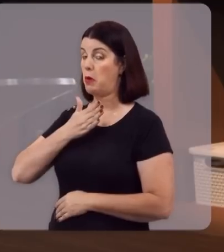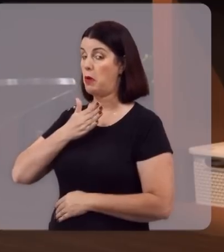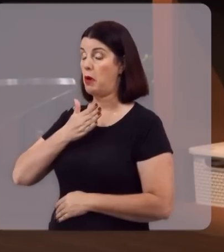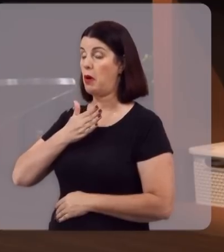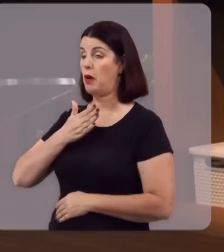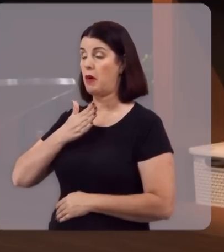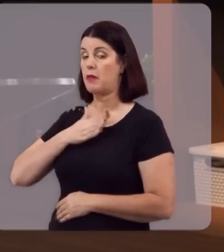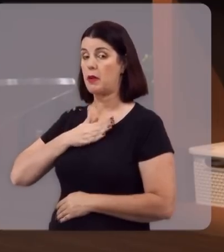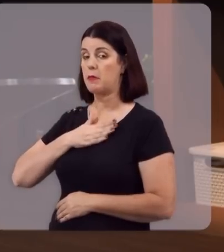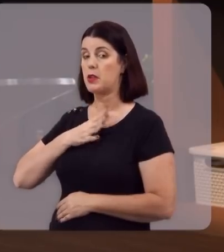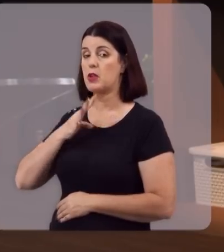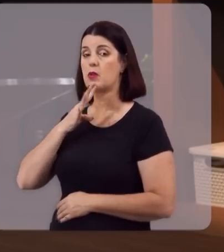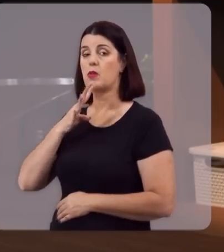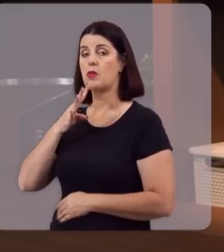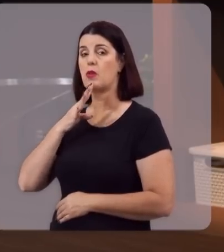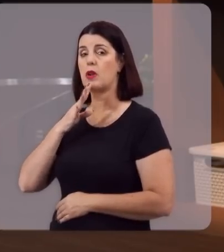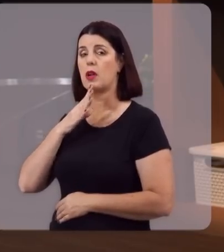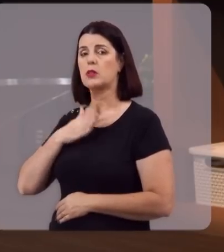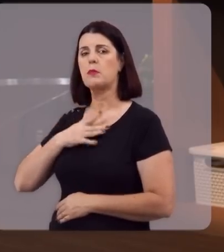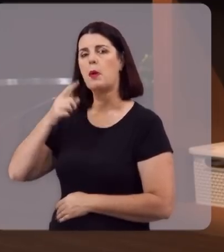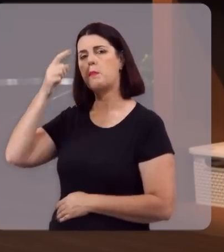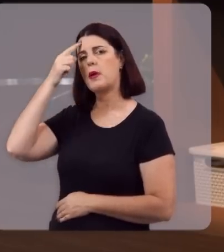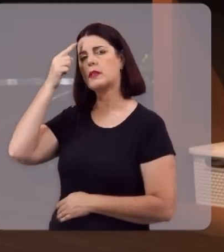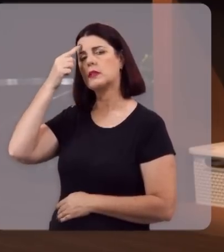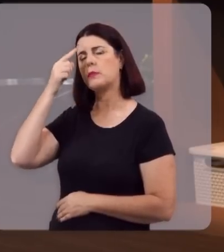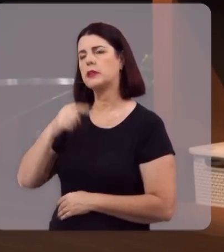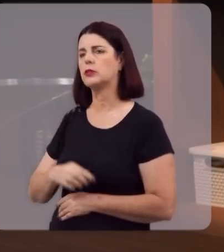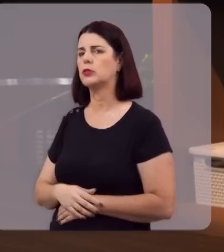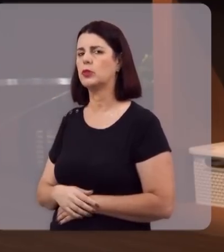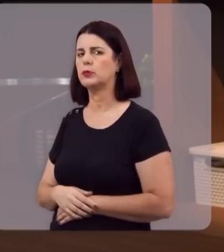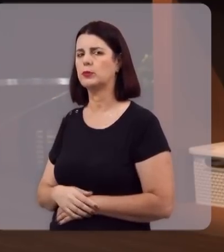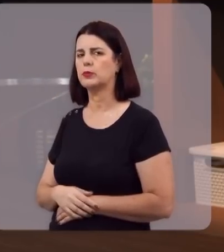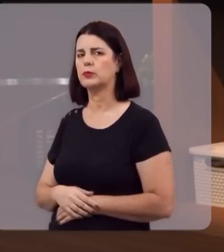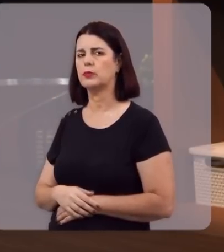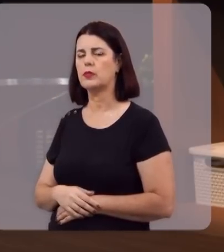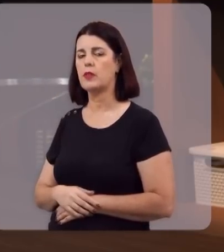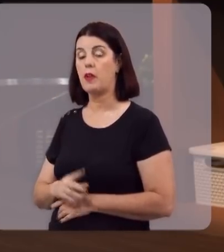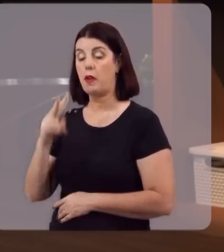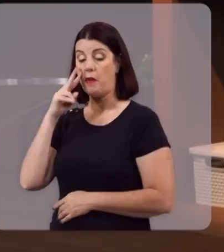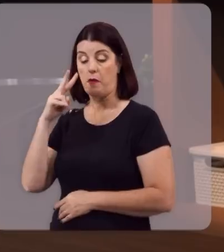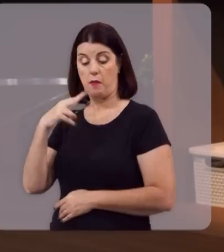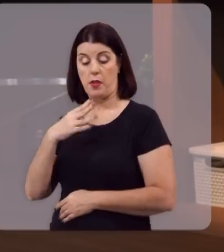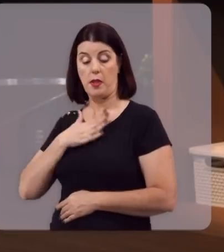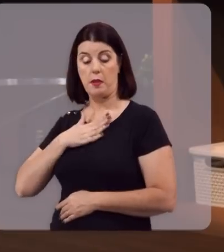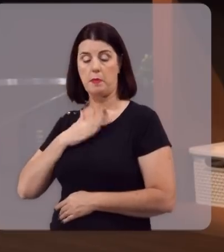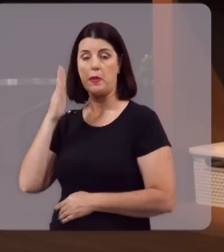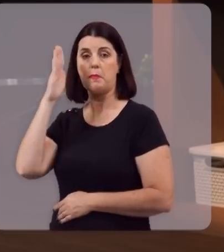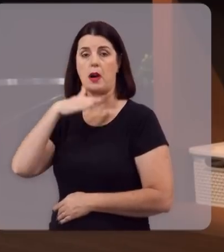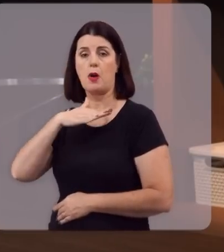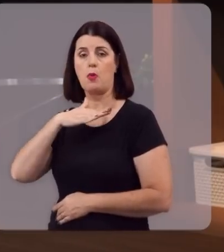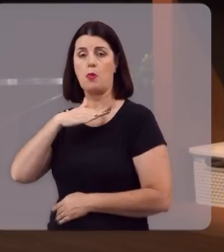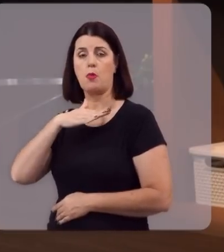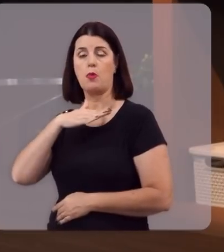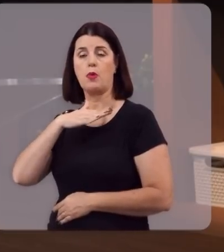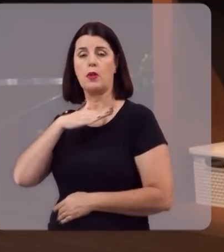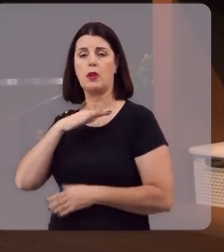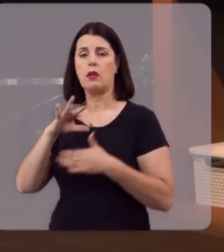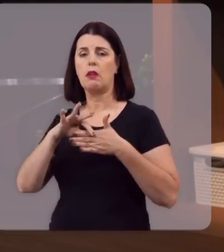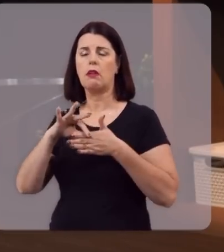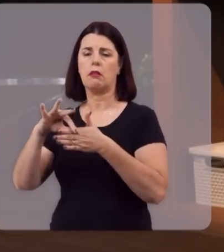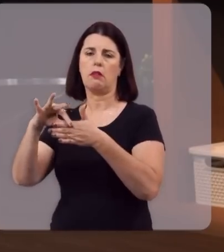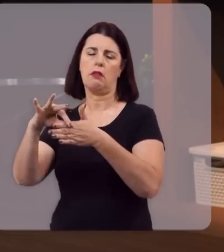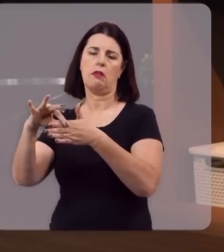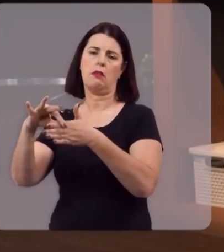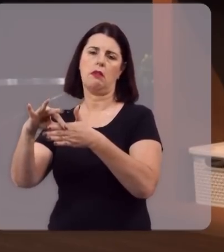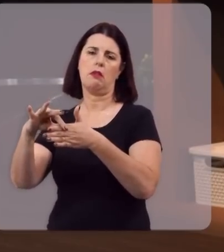prova-me e conhece os meus pensamentos Vê se há em mim algum caminho mal